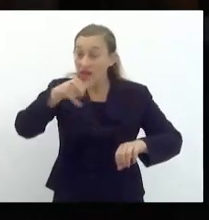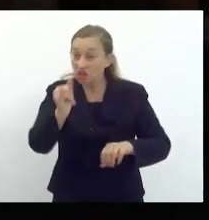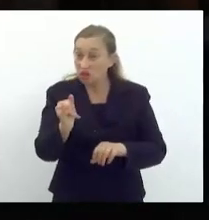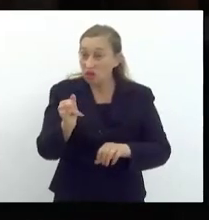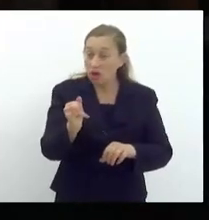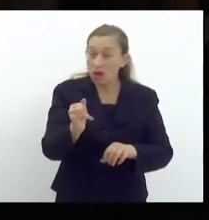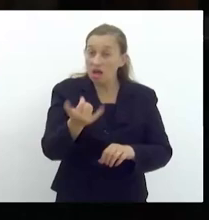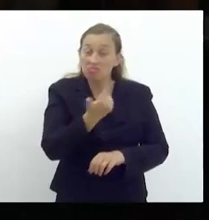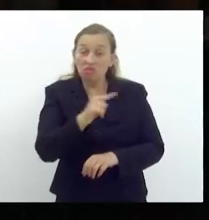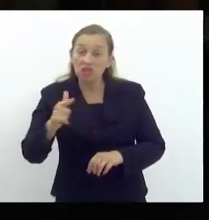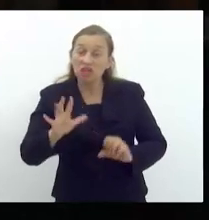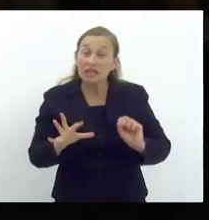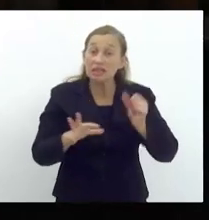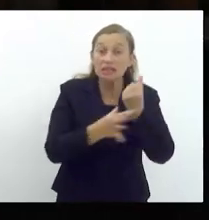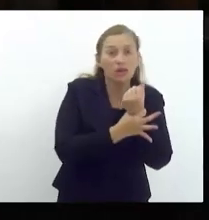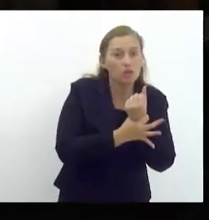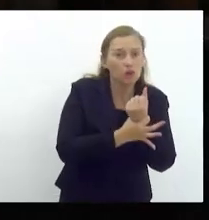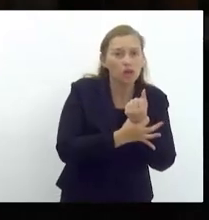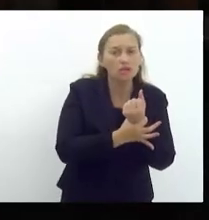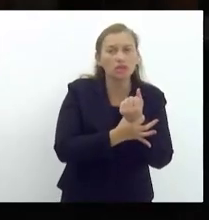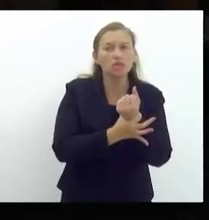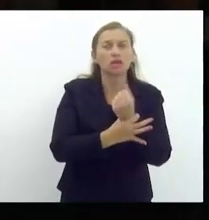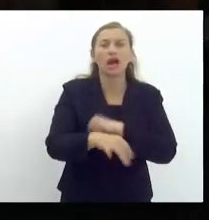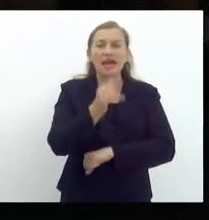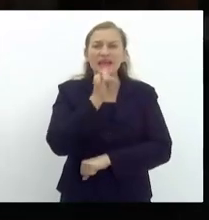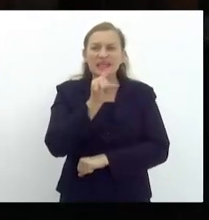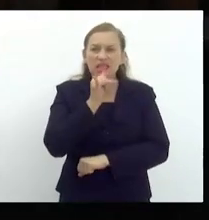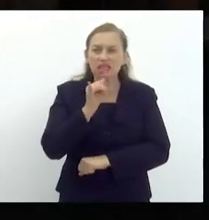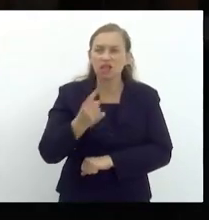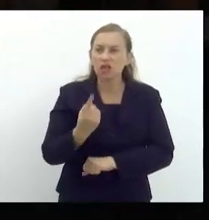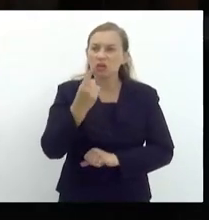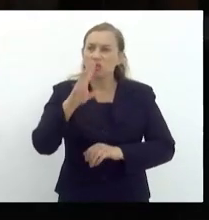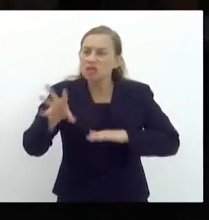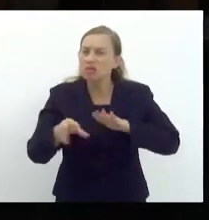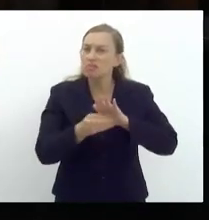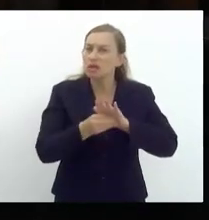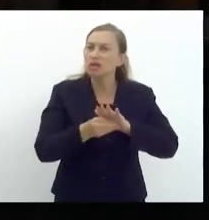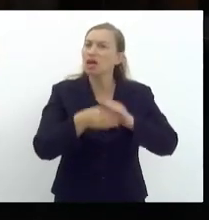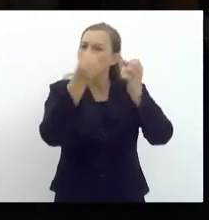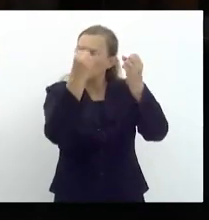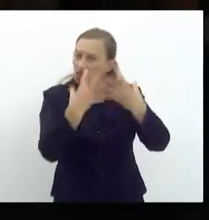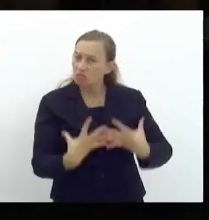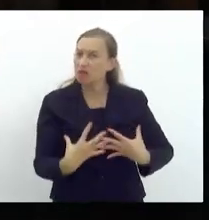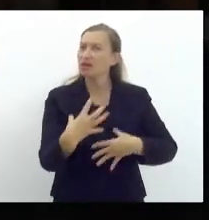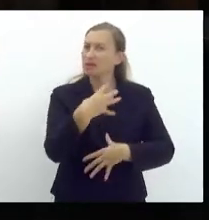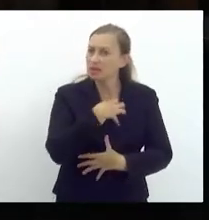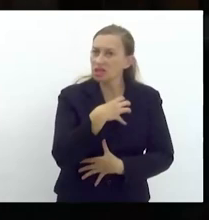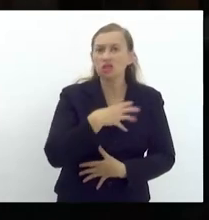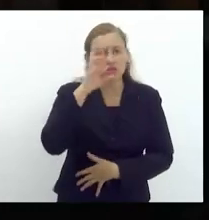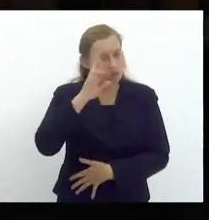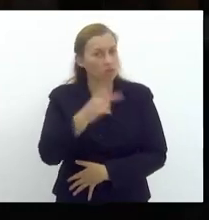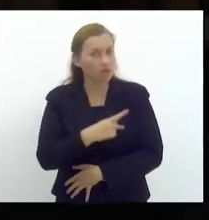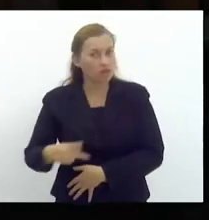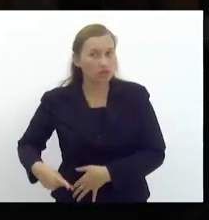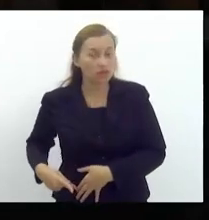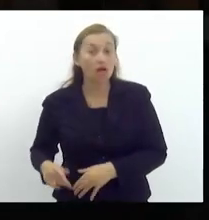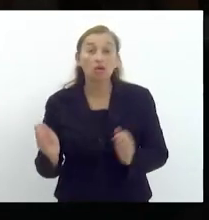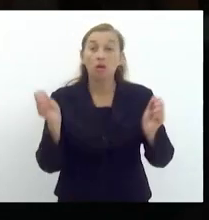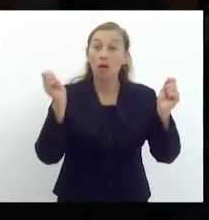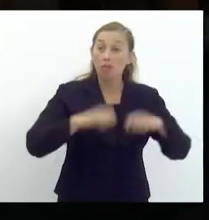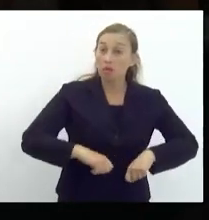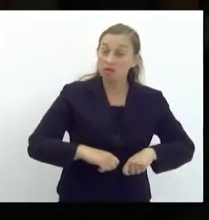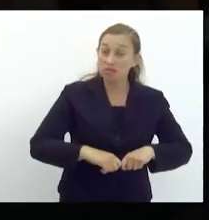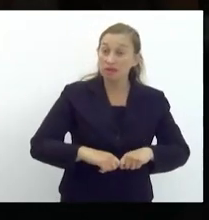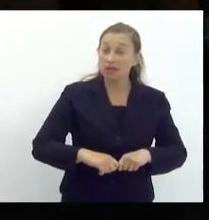garantiria por exemplo em uma das nossas emendas falam nesse sentido senhor presidente da possibilidade